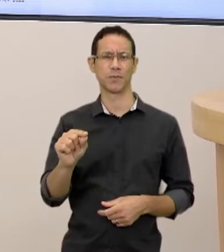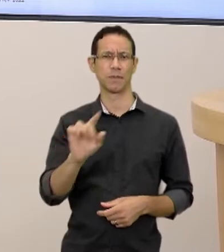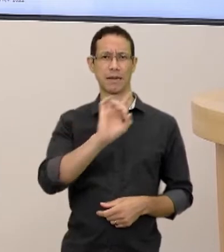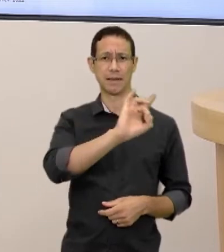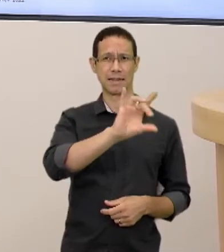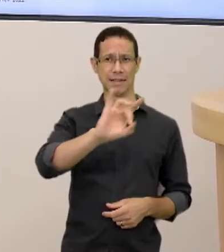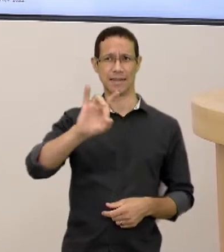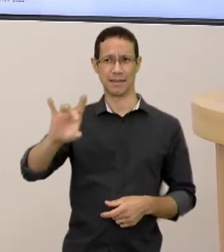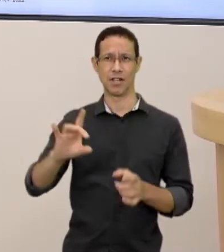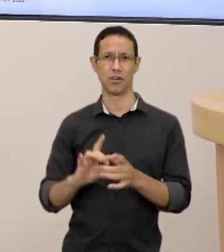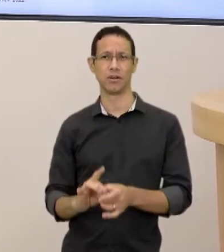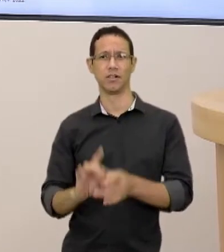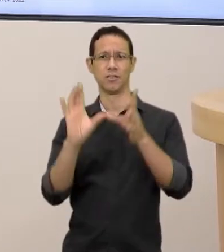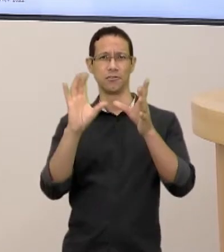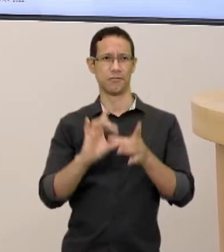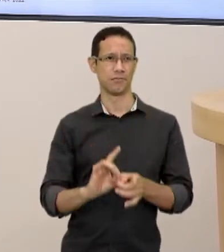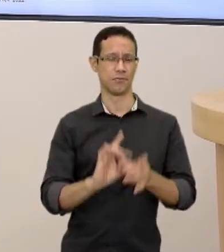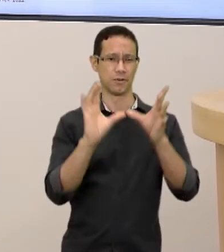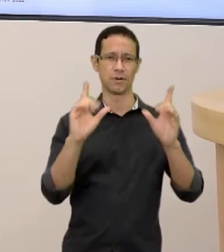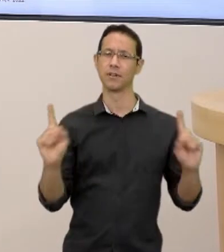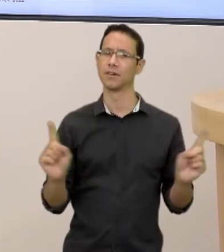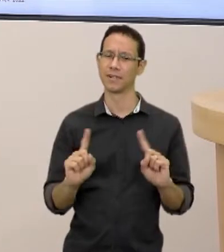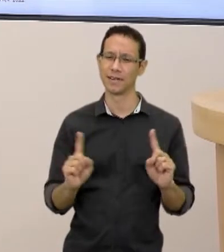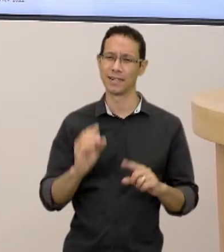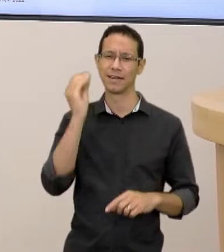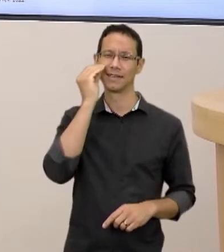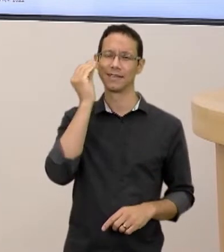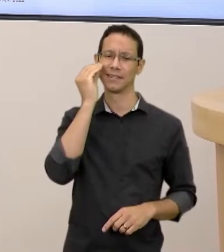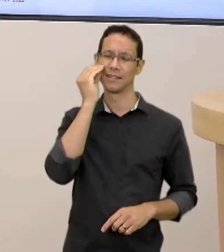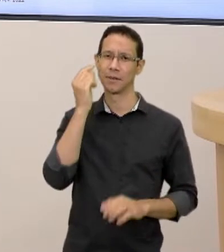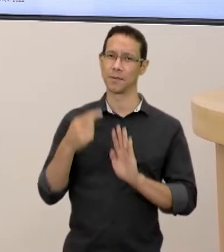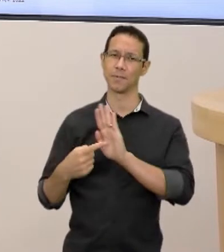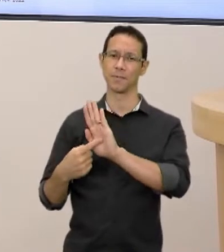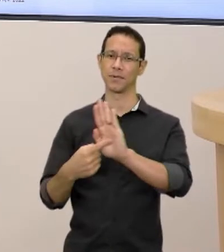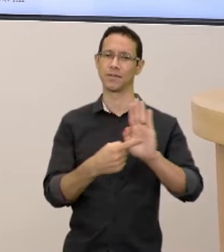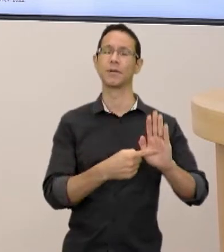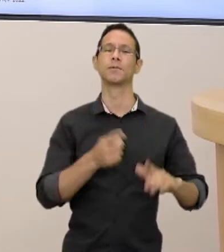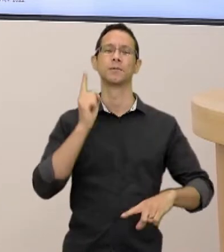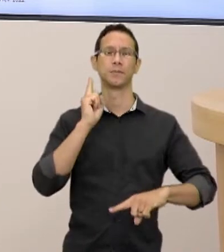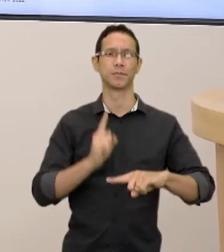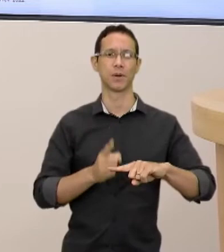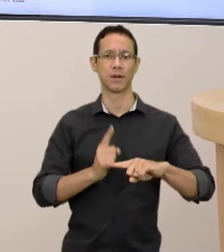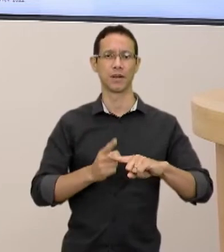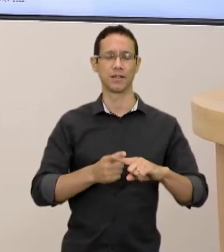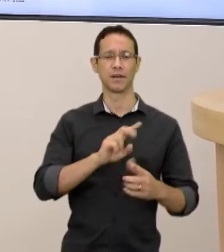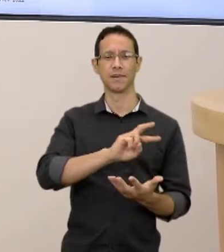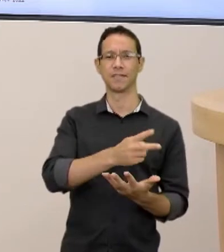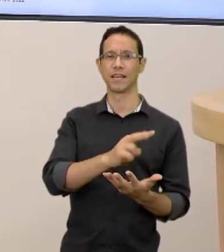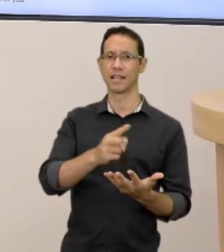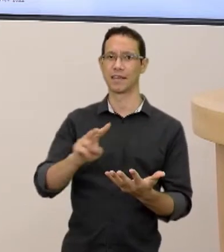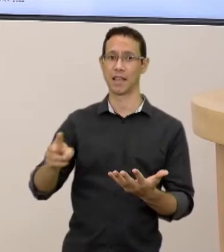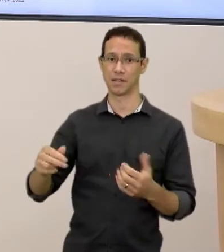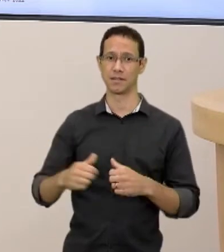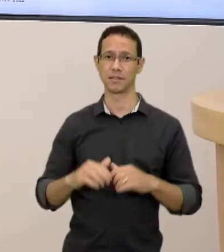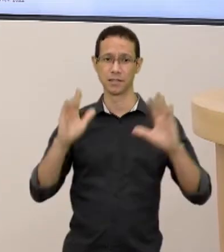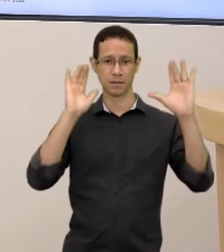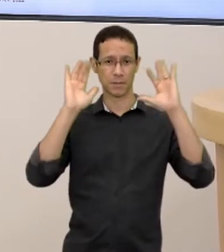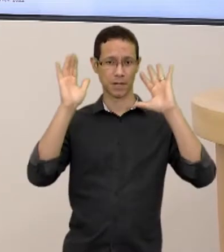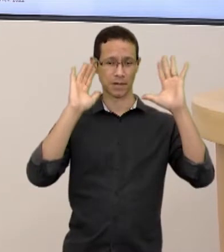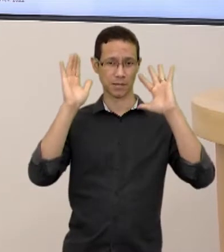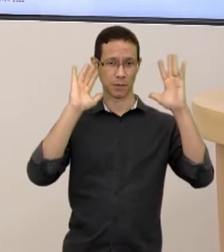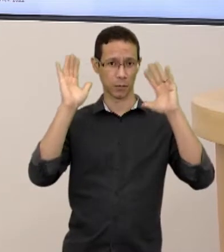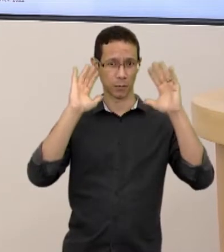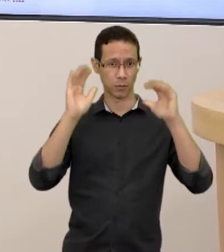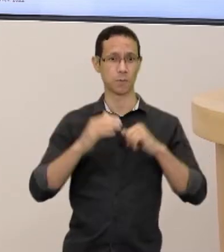que bem entender, a gente só está tentando aqui mostrar para vocês o porquê de tantas variedades, né? E pensando aí